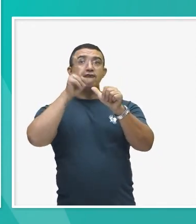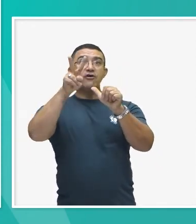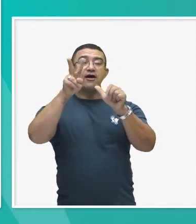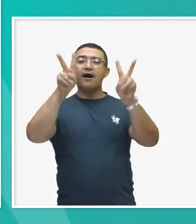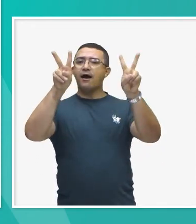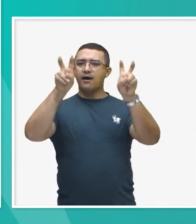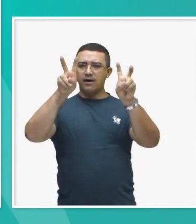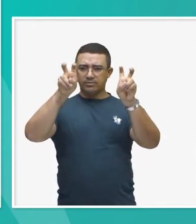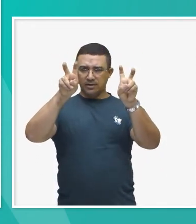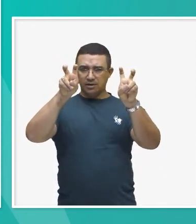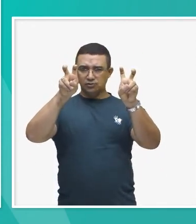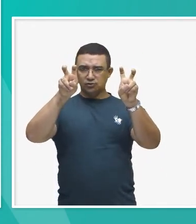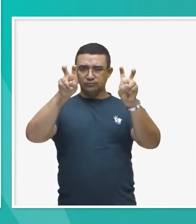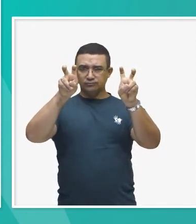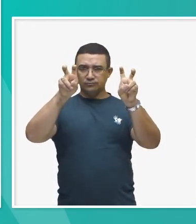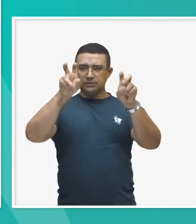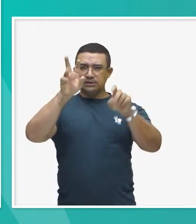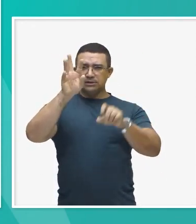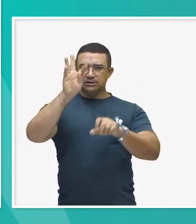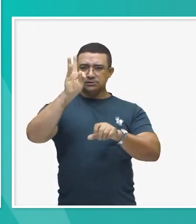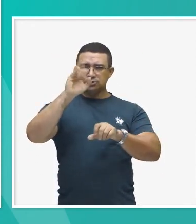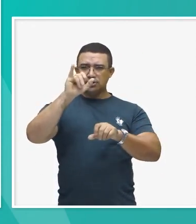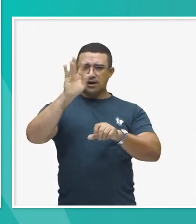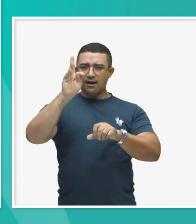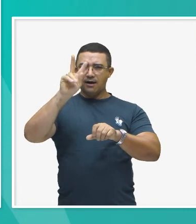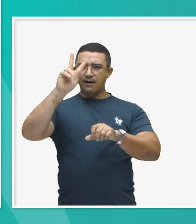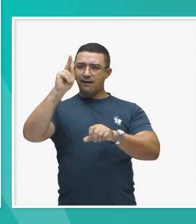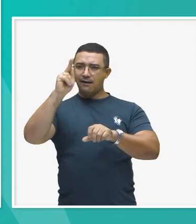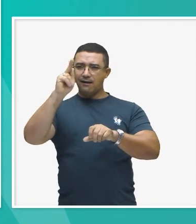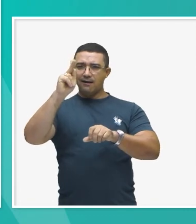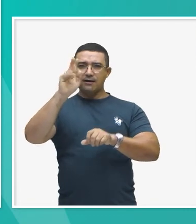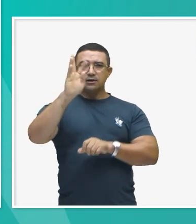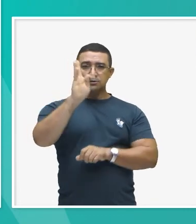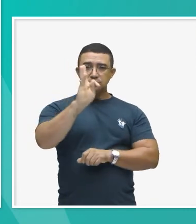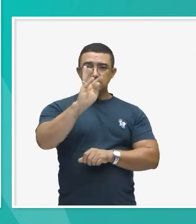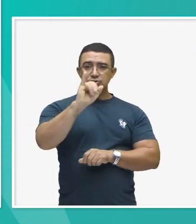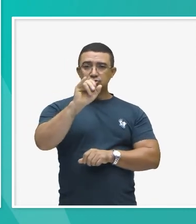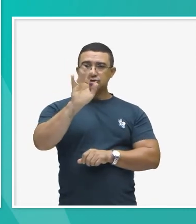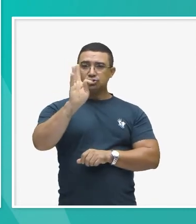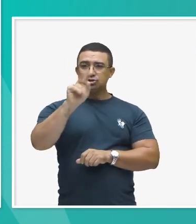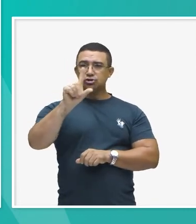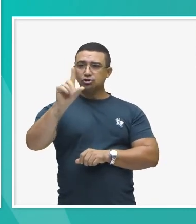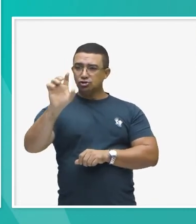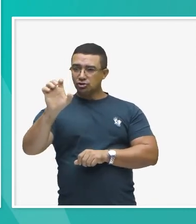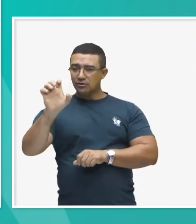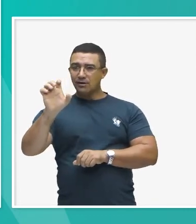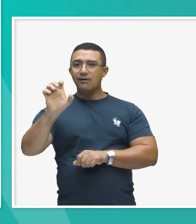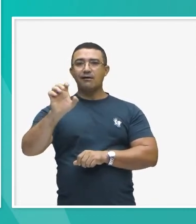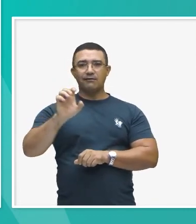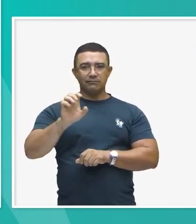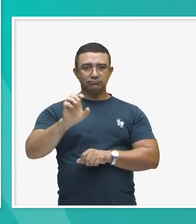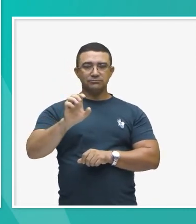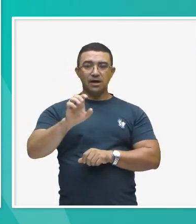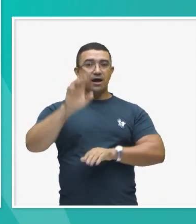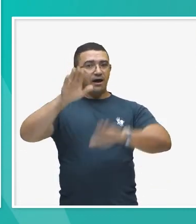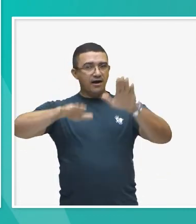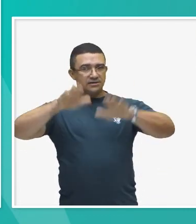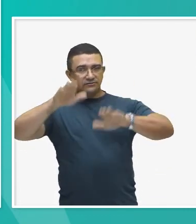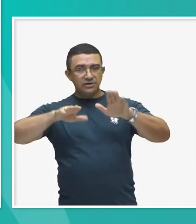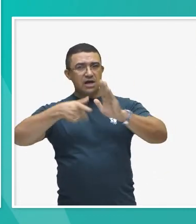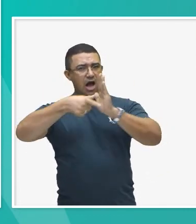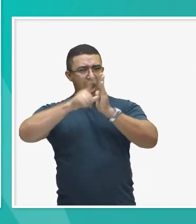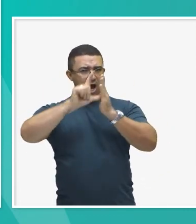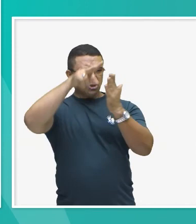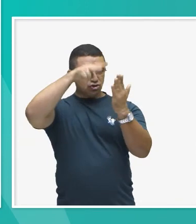texto, no title, muita coisa se é falada já antes de você ter que ler aquela leitura,